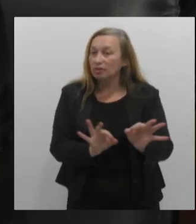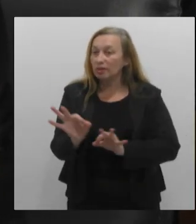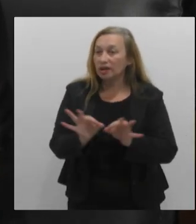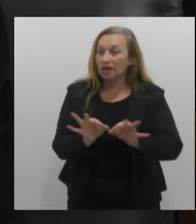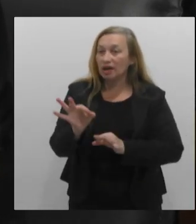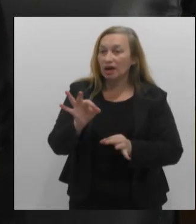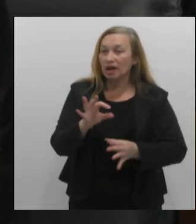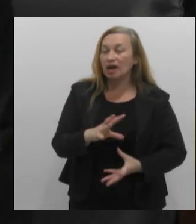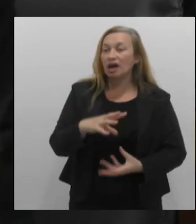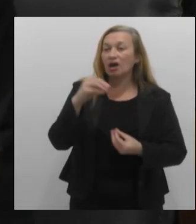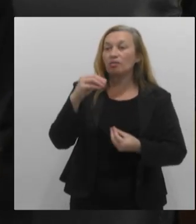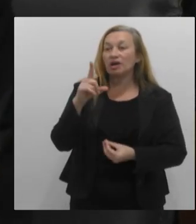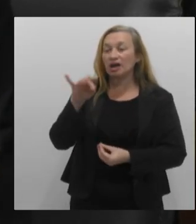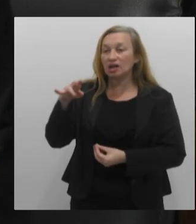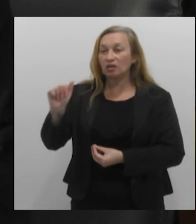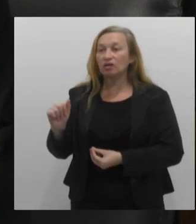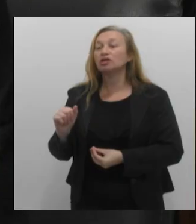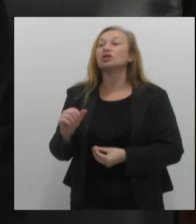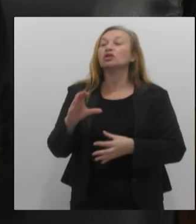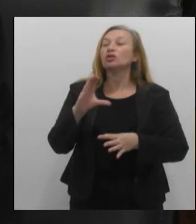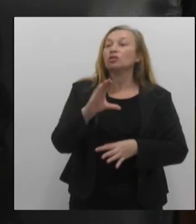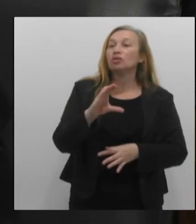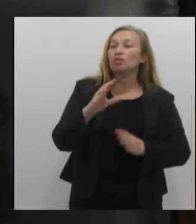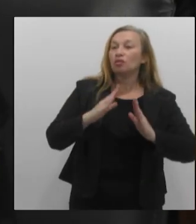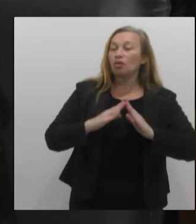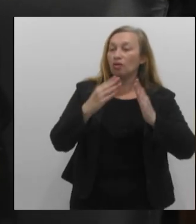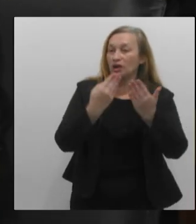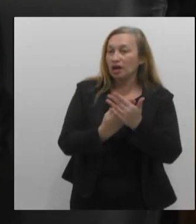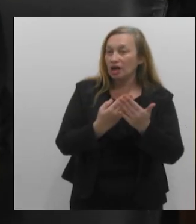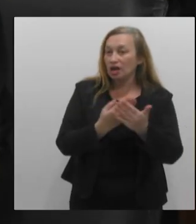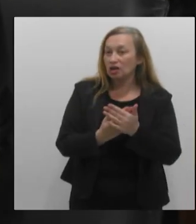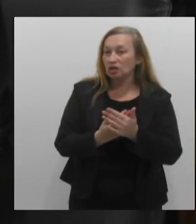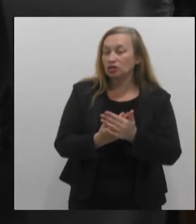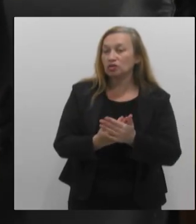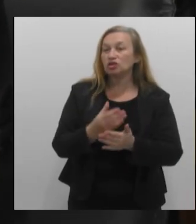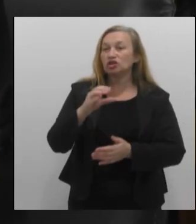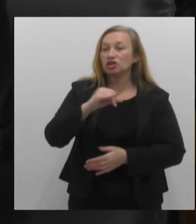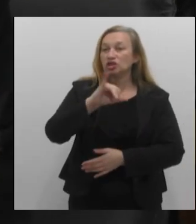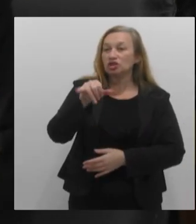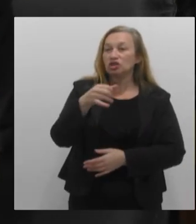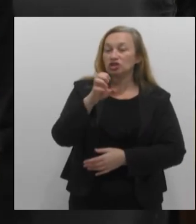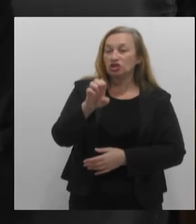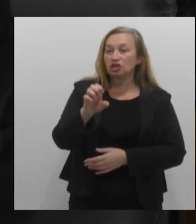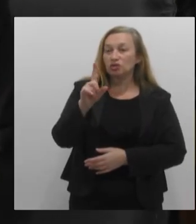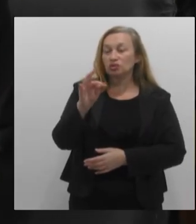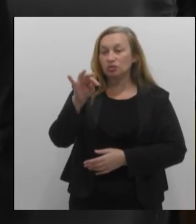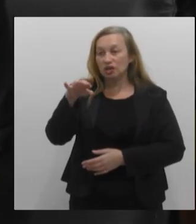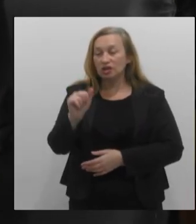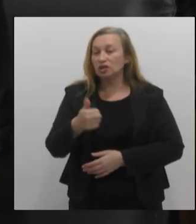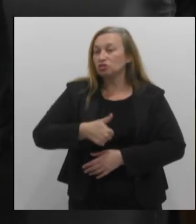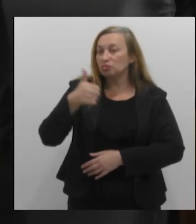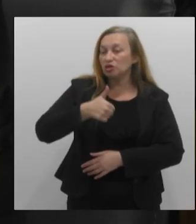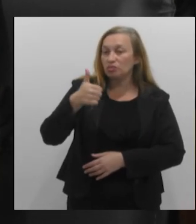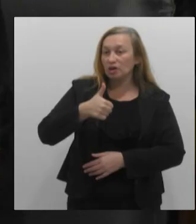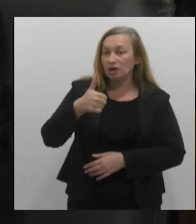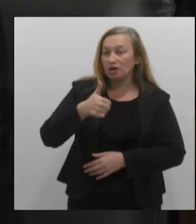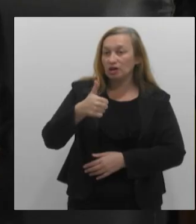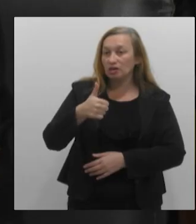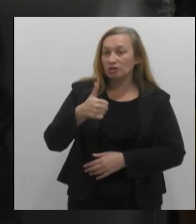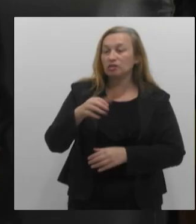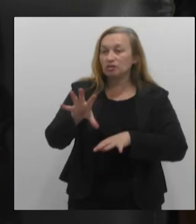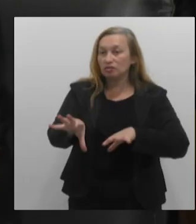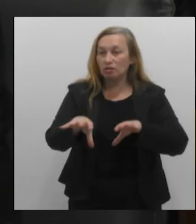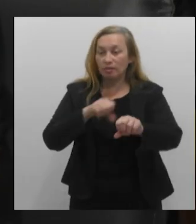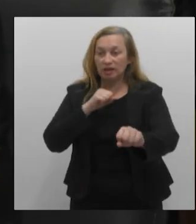carioca. Do Colégio dos Jesuítas, de onde se formaram os primeiros homens letrados, as grandes obras sociais da Santa Casa de